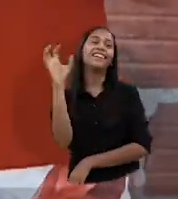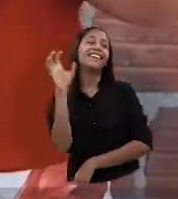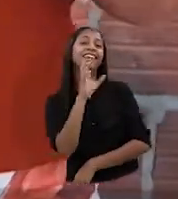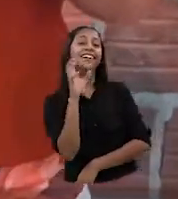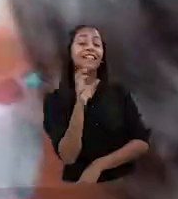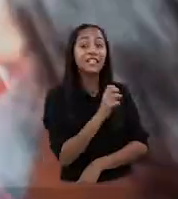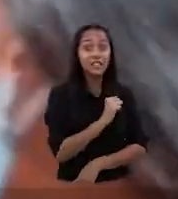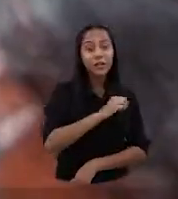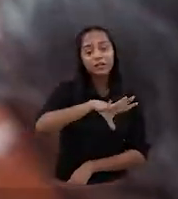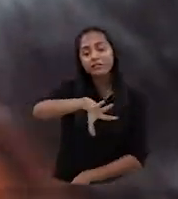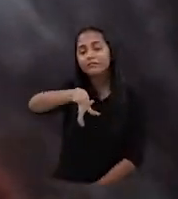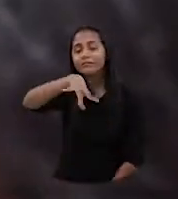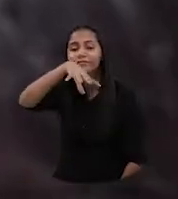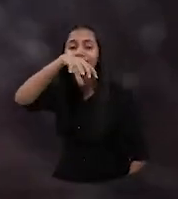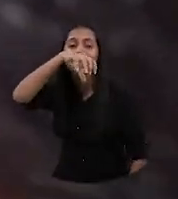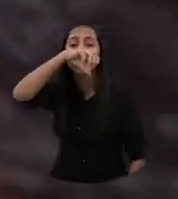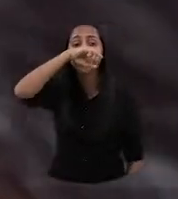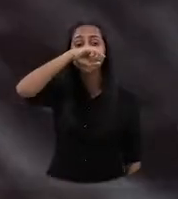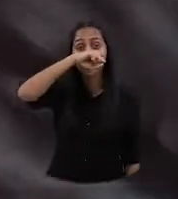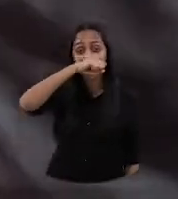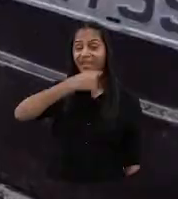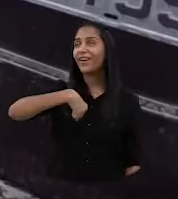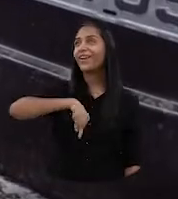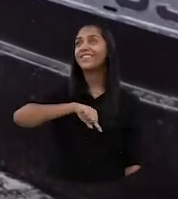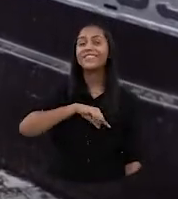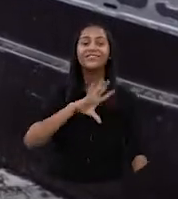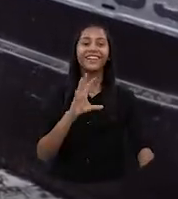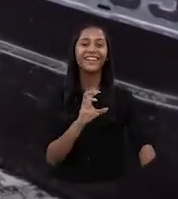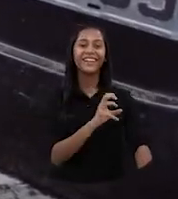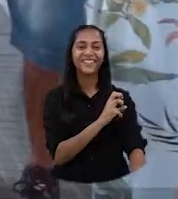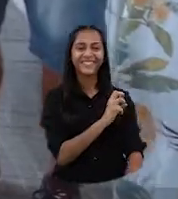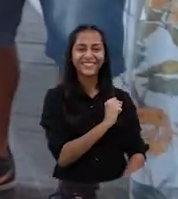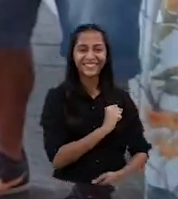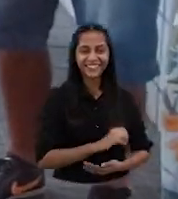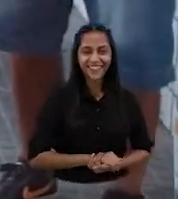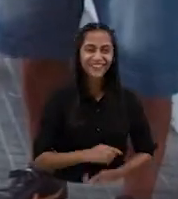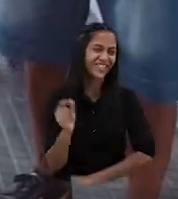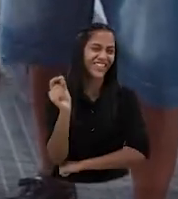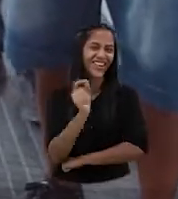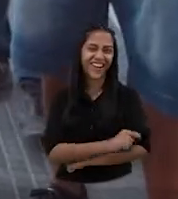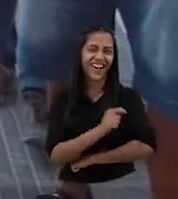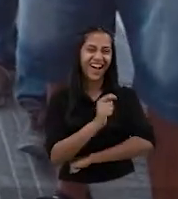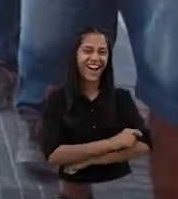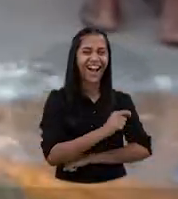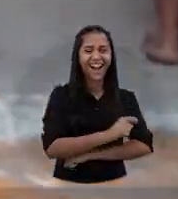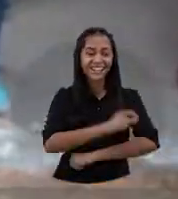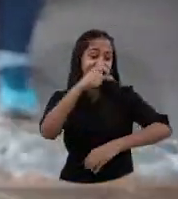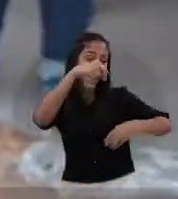Que nós amamos.